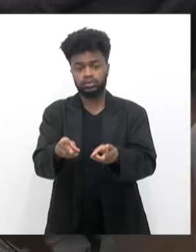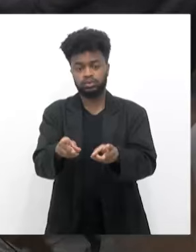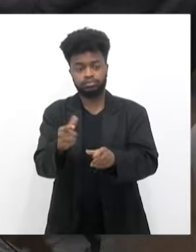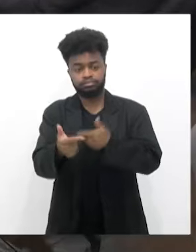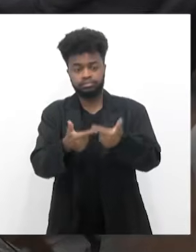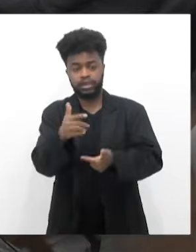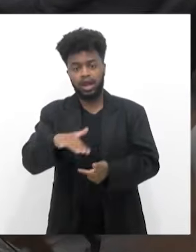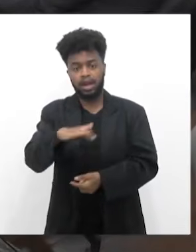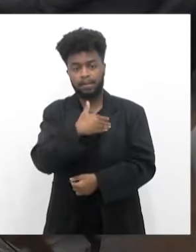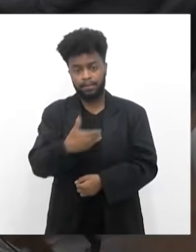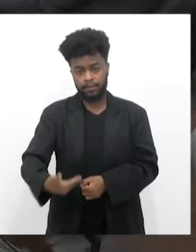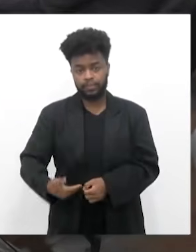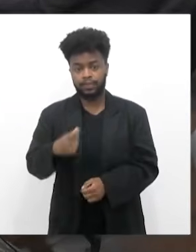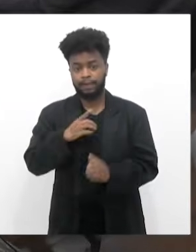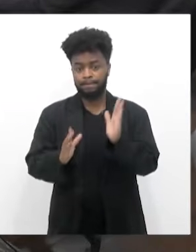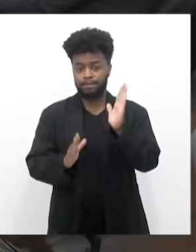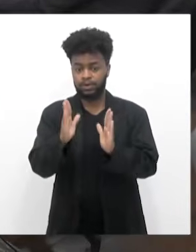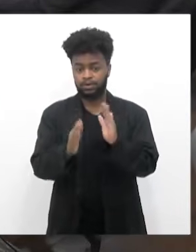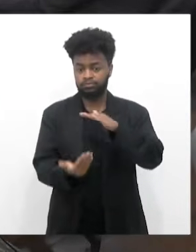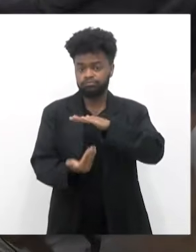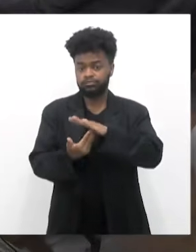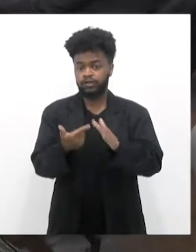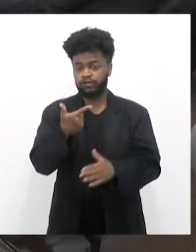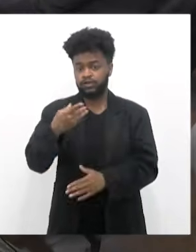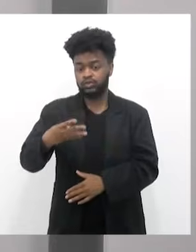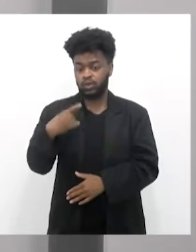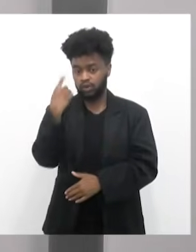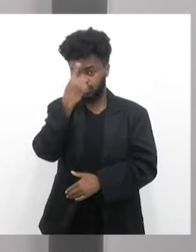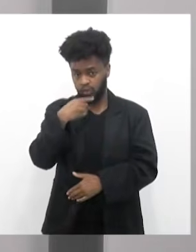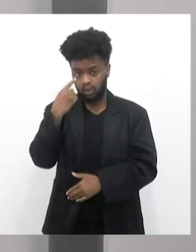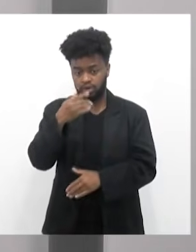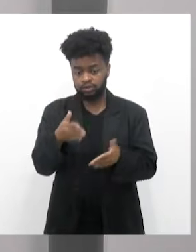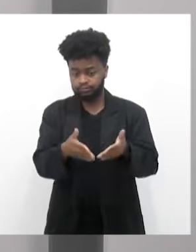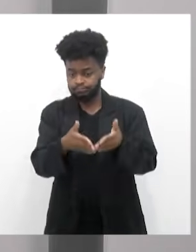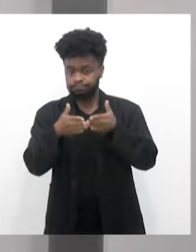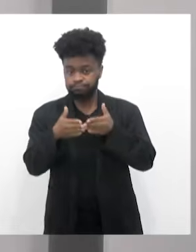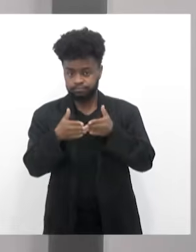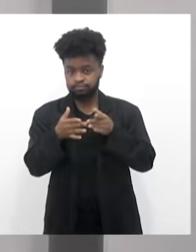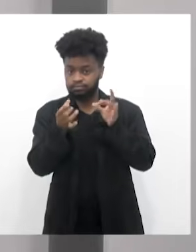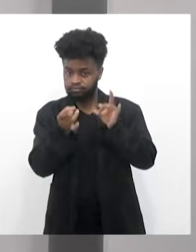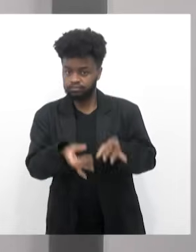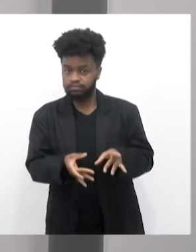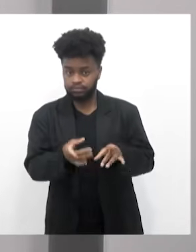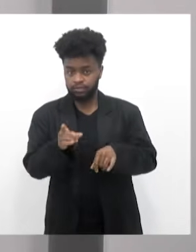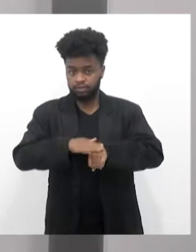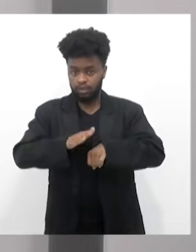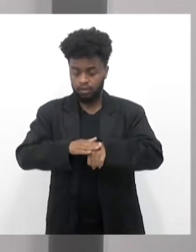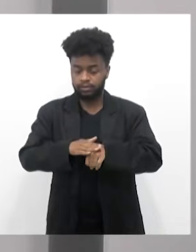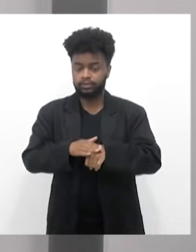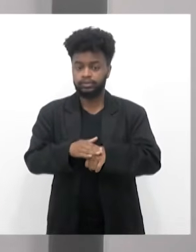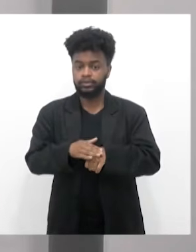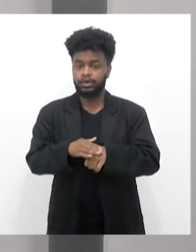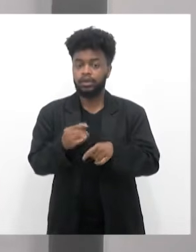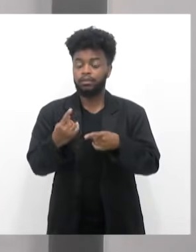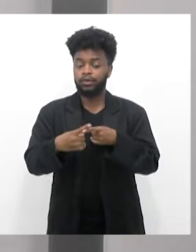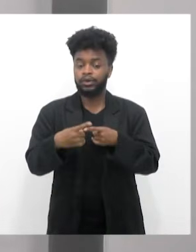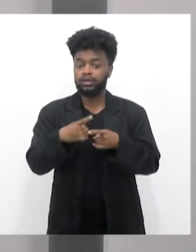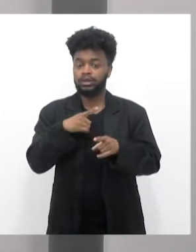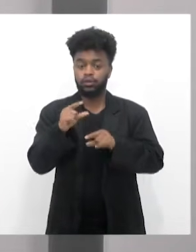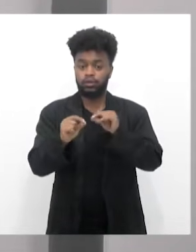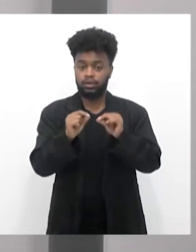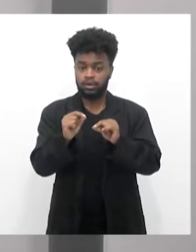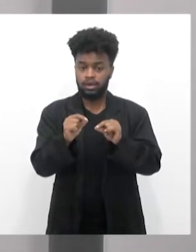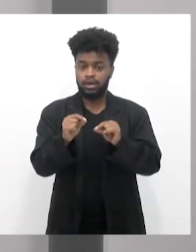pública. Então, ele terá 24 horas para se desincompatibilizar a partir do fato gerador, que é justamente